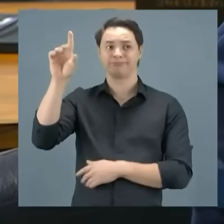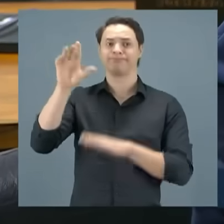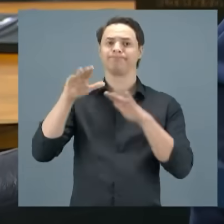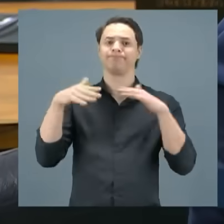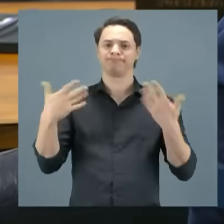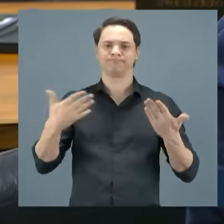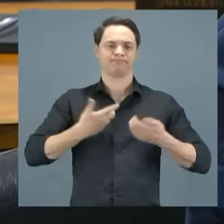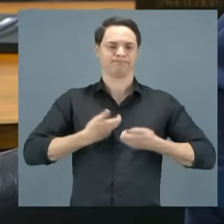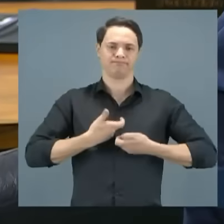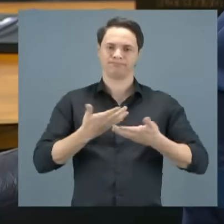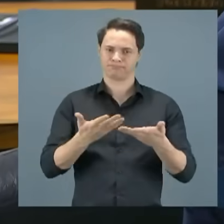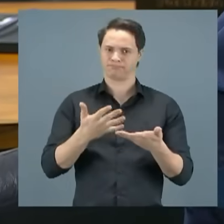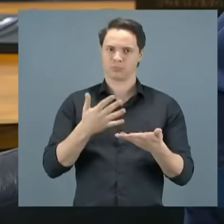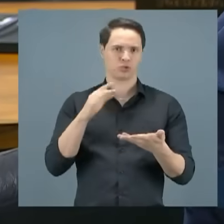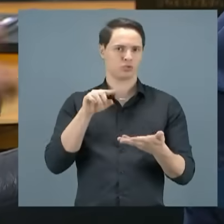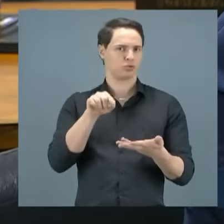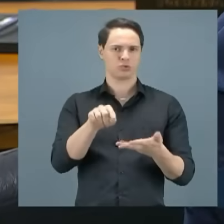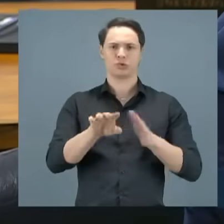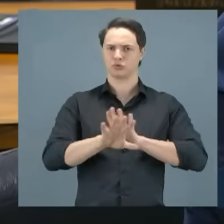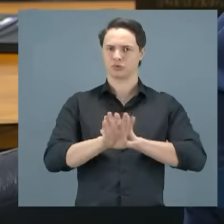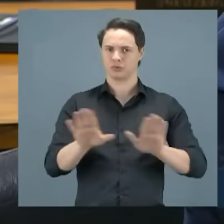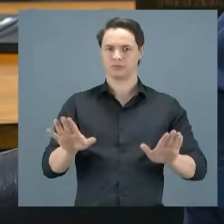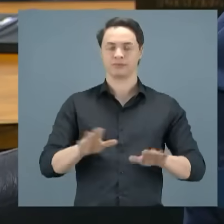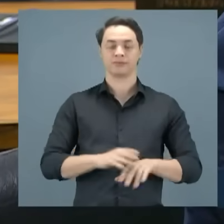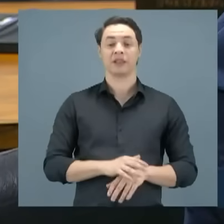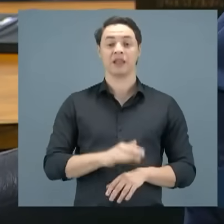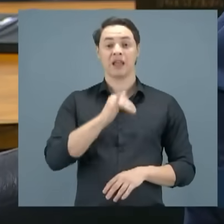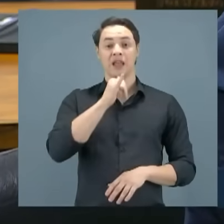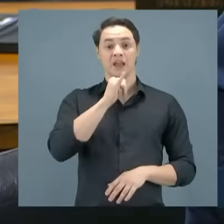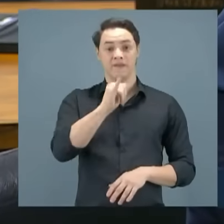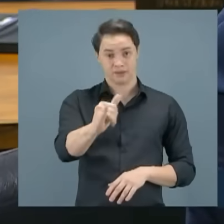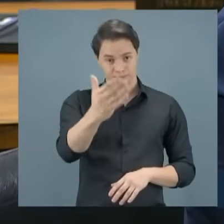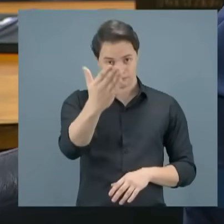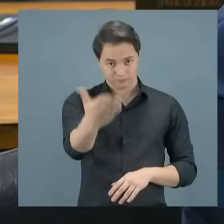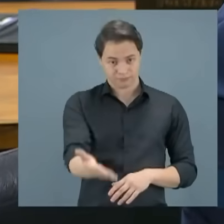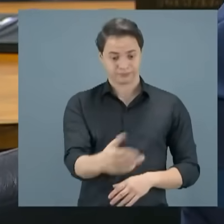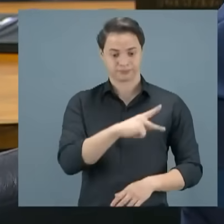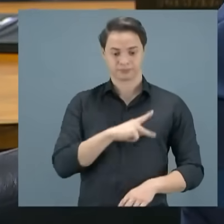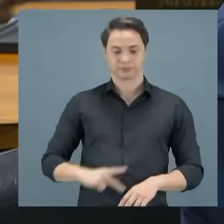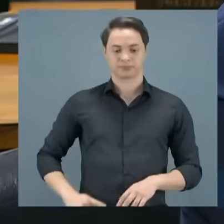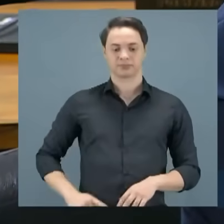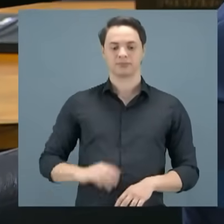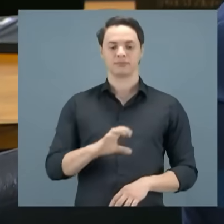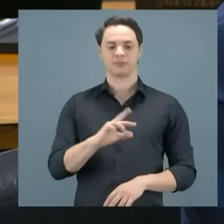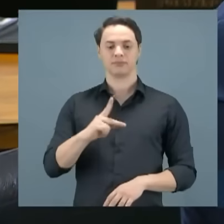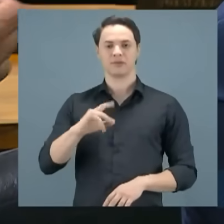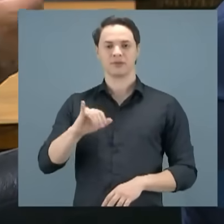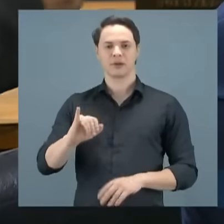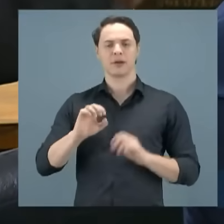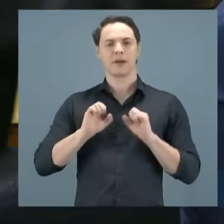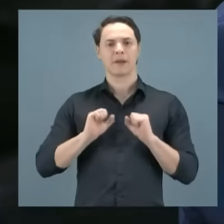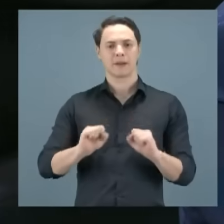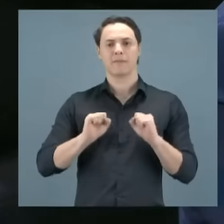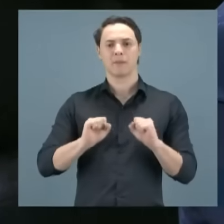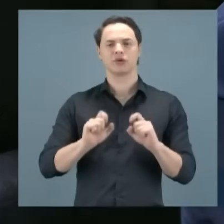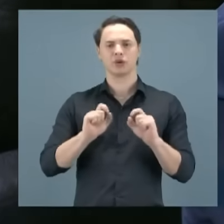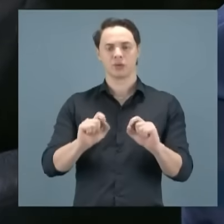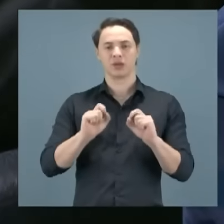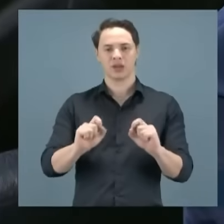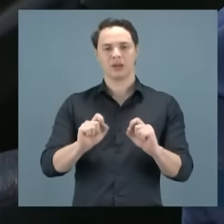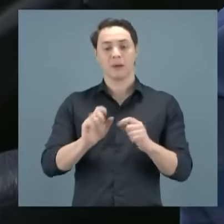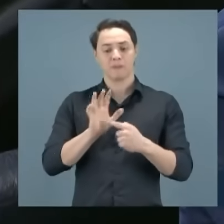Senador. E quero dizer para o senhor que essa CPI lave a alma, não com vingança, não